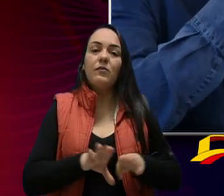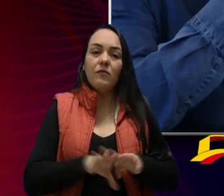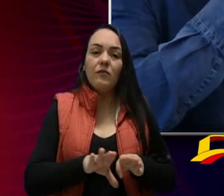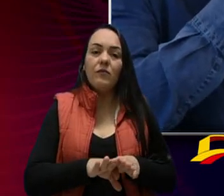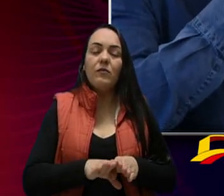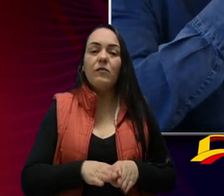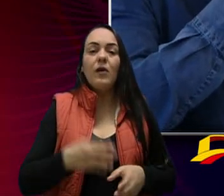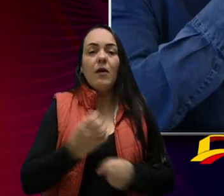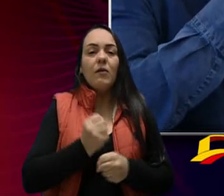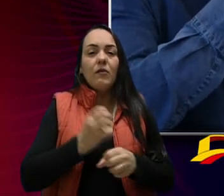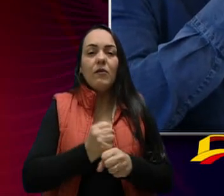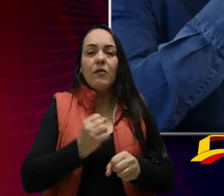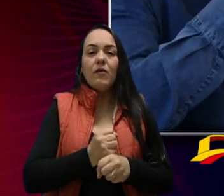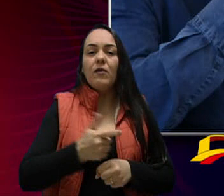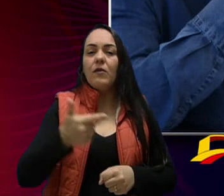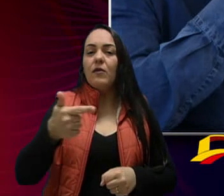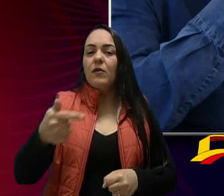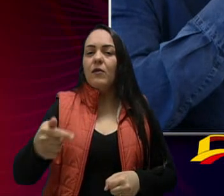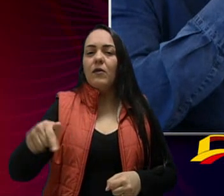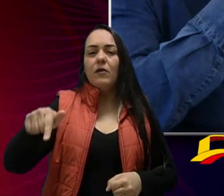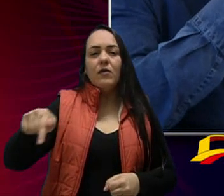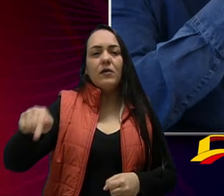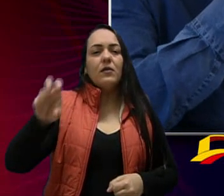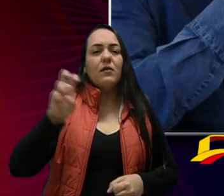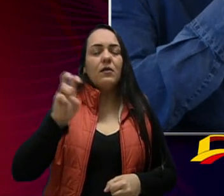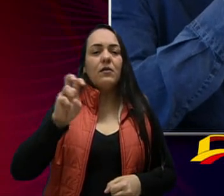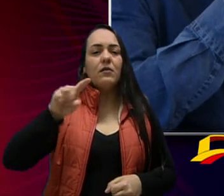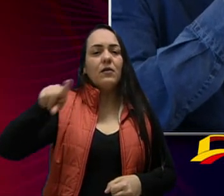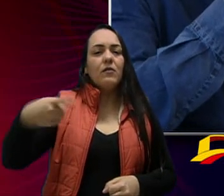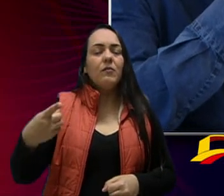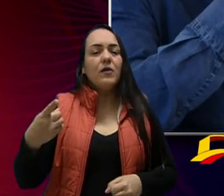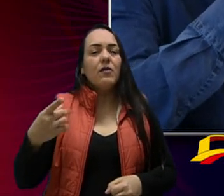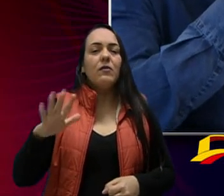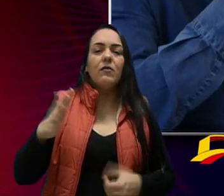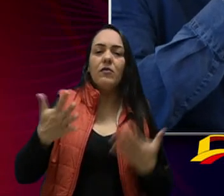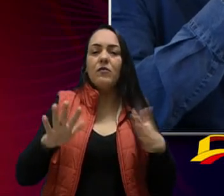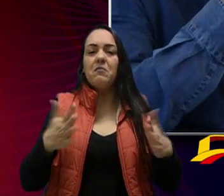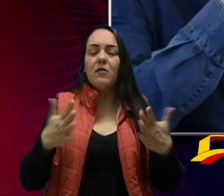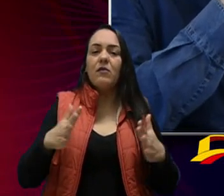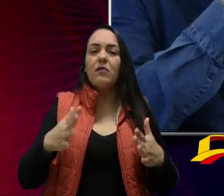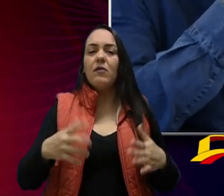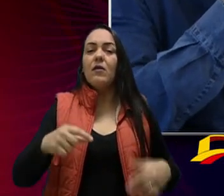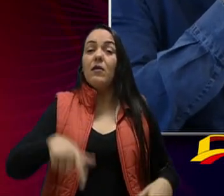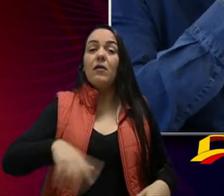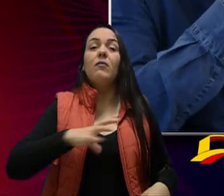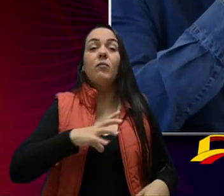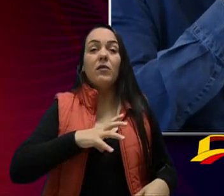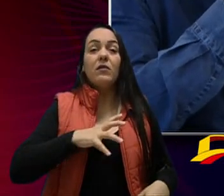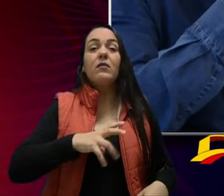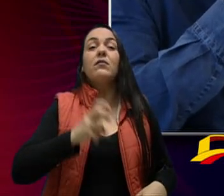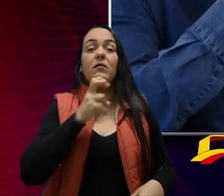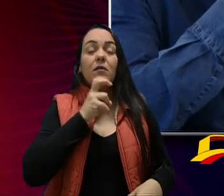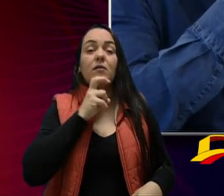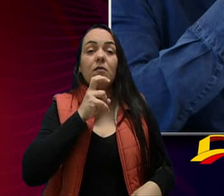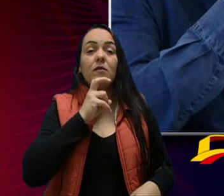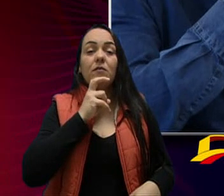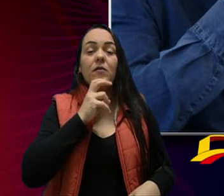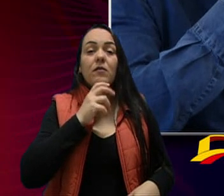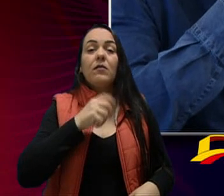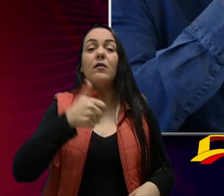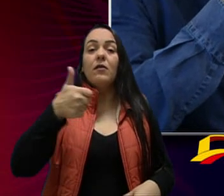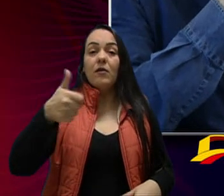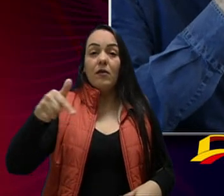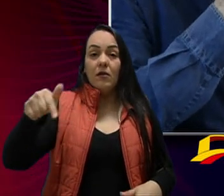no total de 75 milhões e algumas coisas para a cidade de sorocaba 65 milhões de sorteado